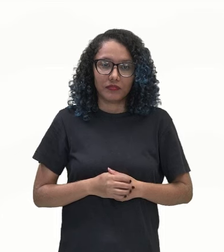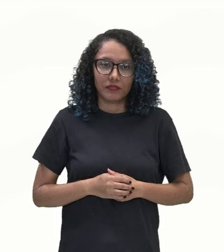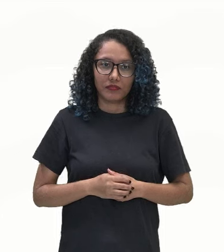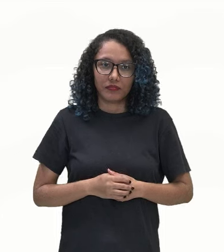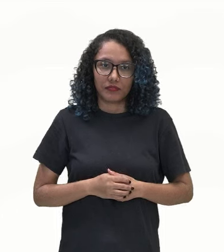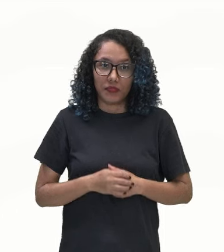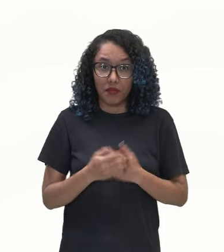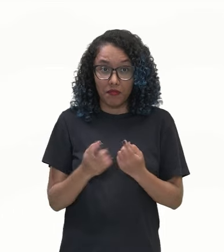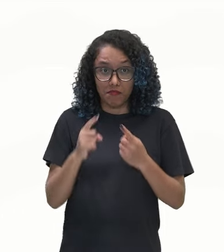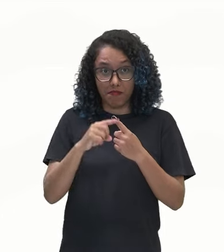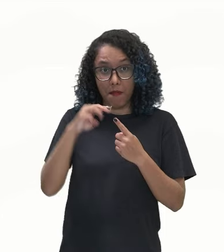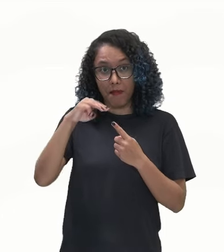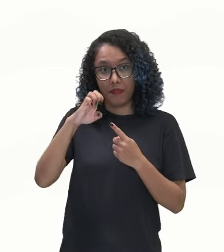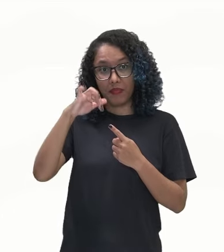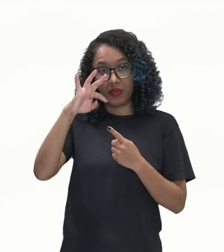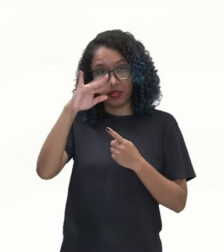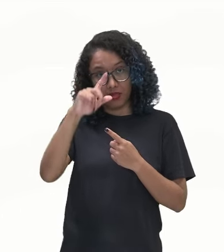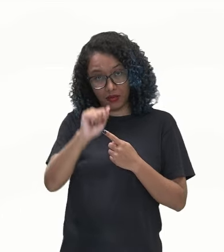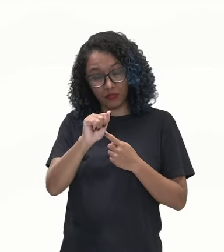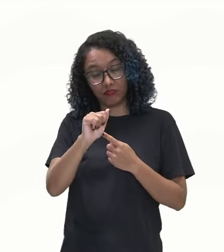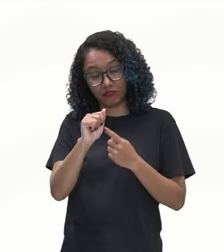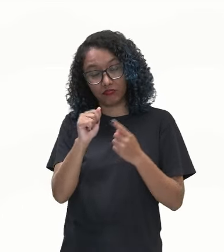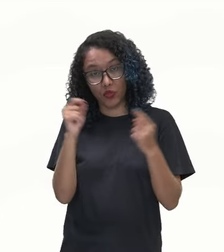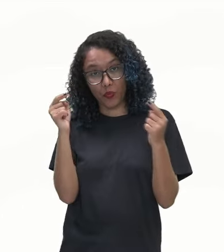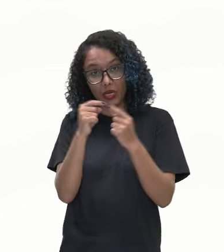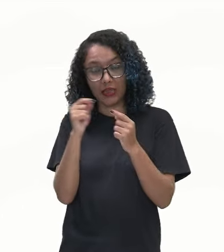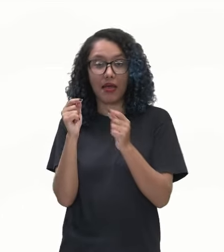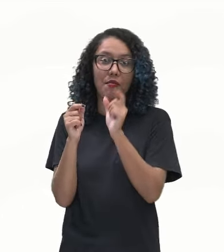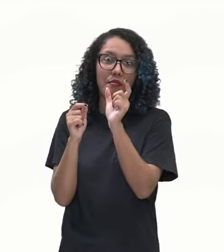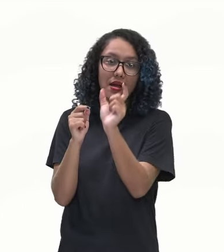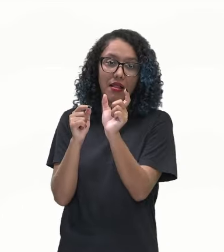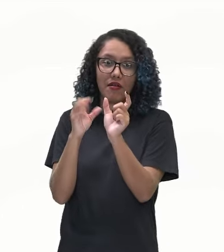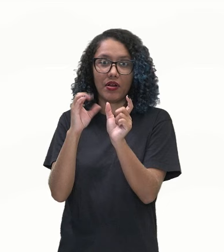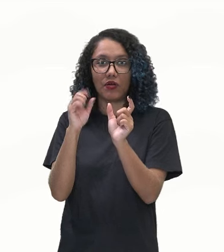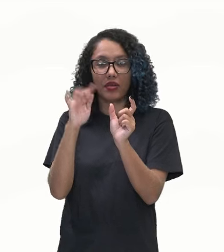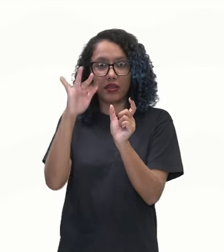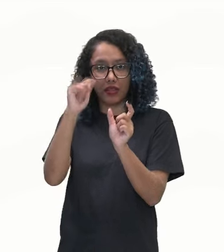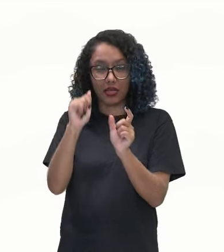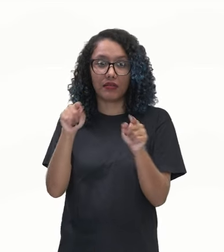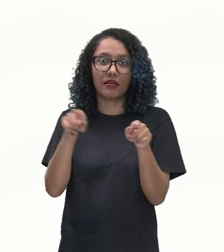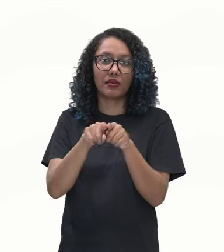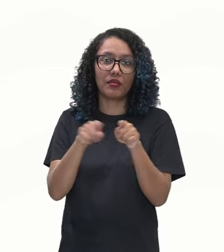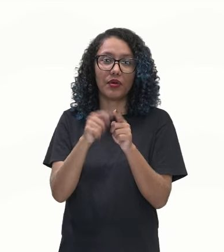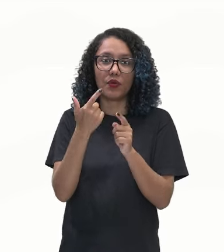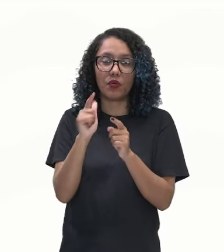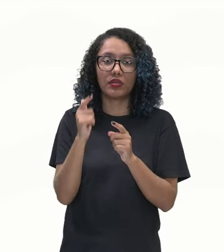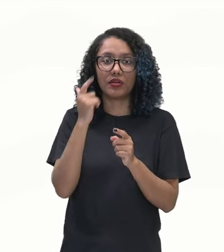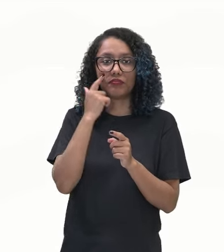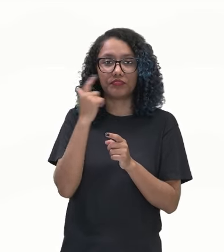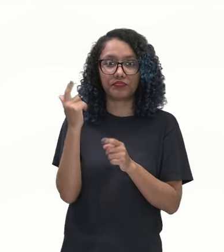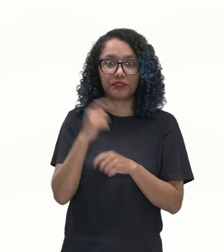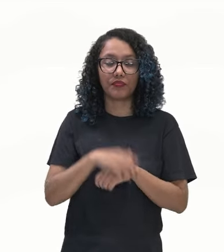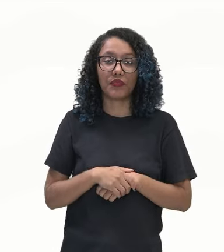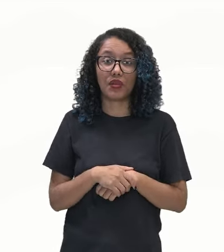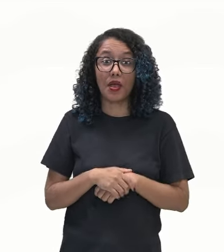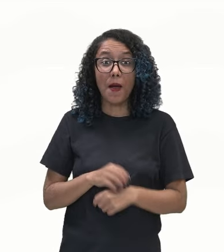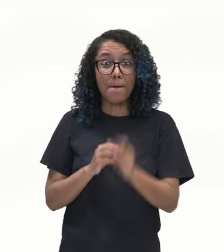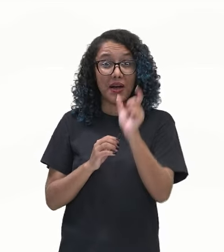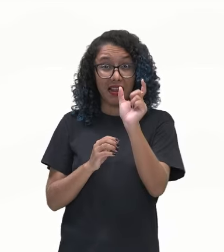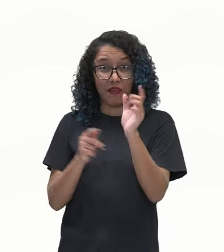palavra cognata, e aqui a gente chama atenção para a palavrinha que inicia com H. Palavras em língua inglesa que iniciam com H, elas têm som